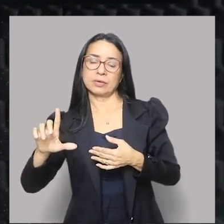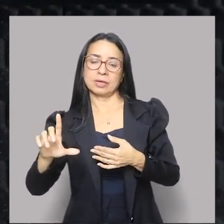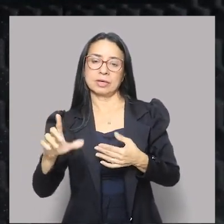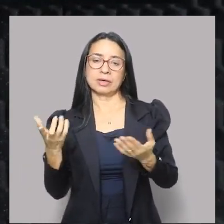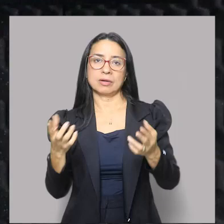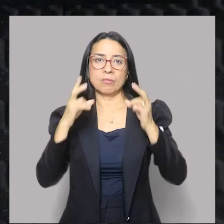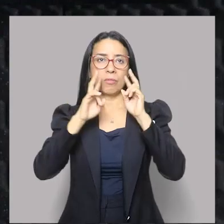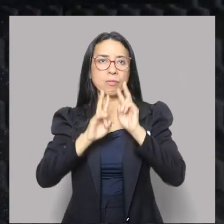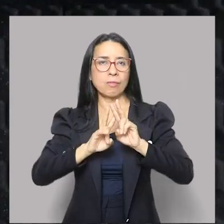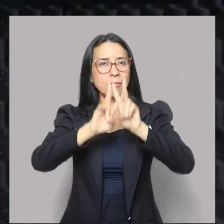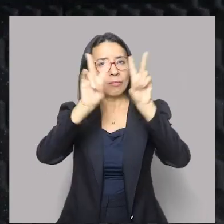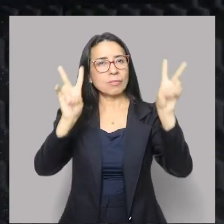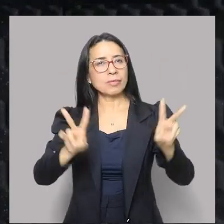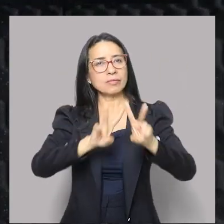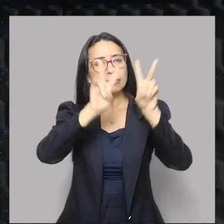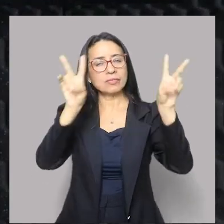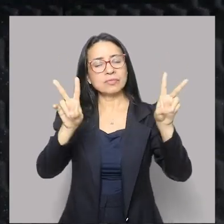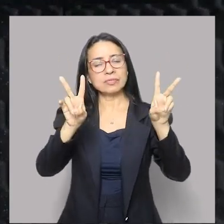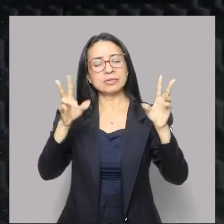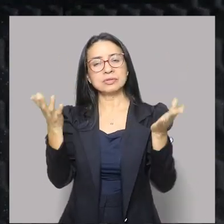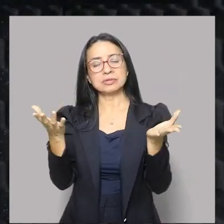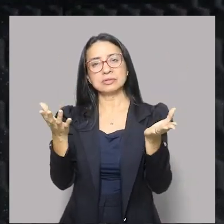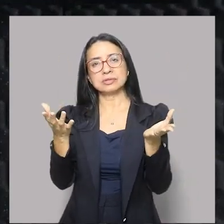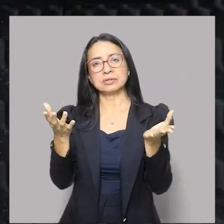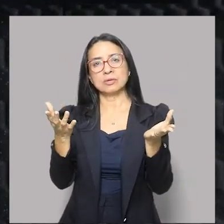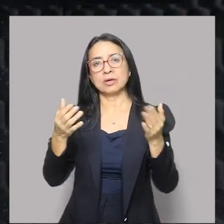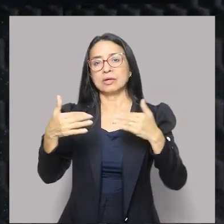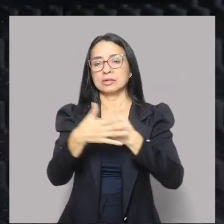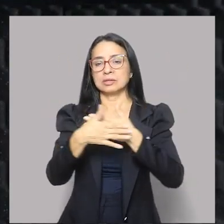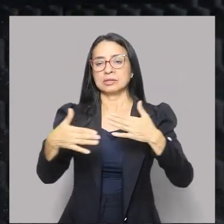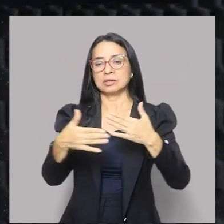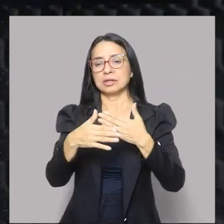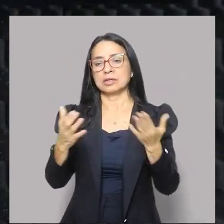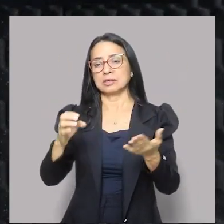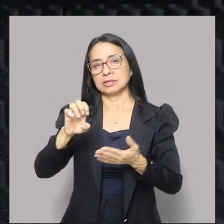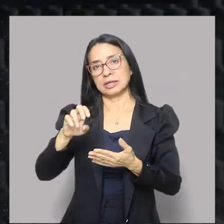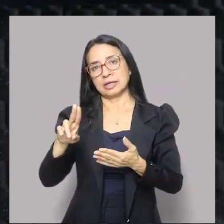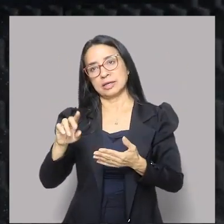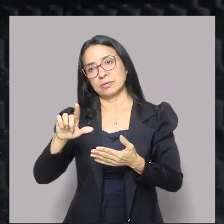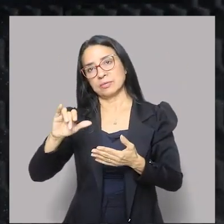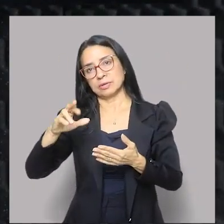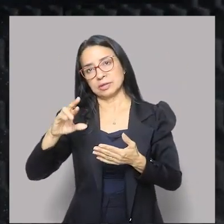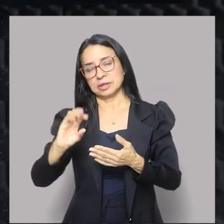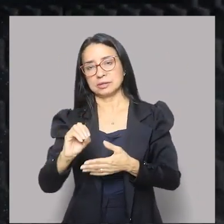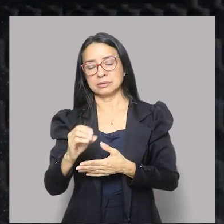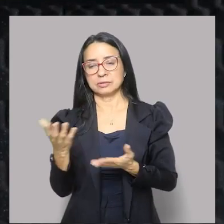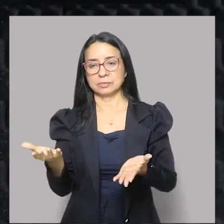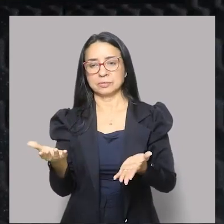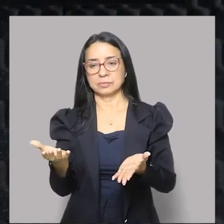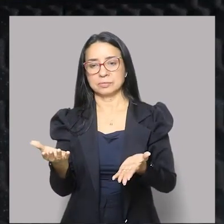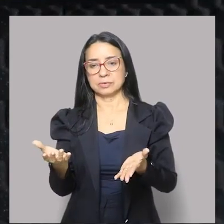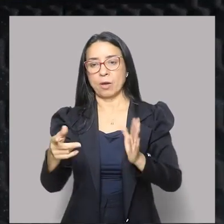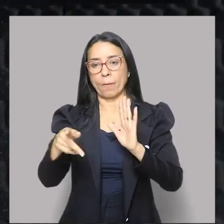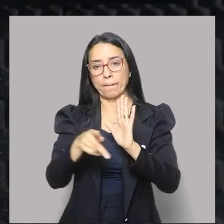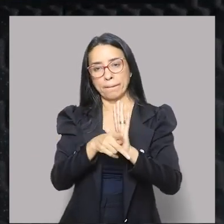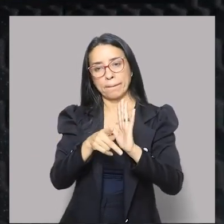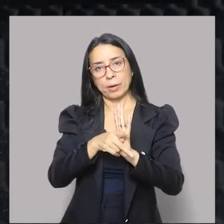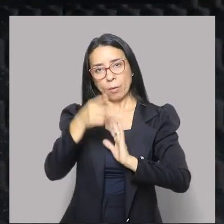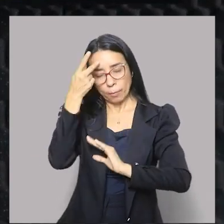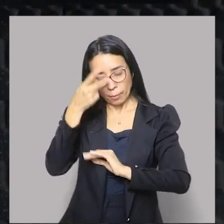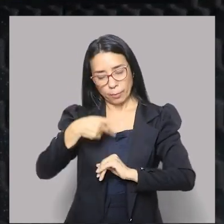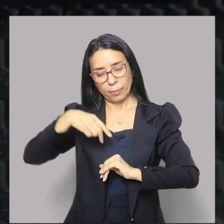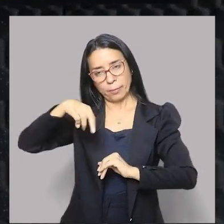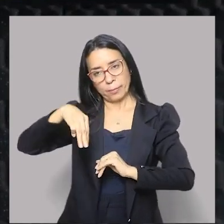de uma cidade em que o eu lírico, e na verdade esse eu lírico, muitos críticos literários até dizem que é o próprio Manuel